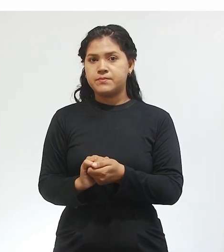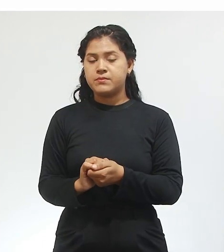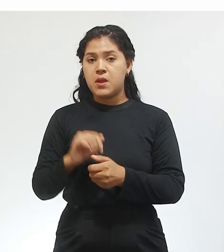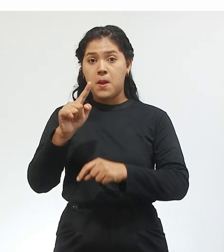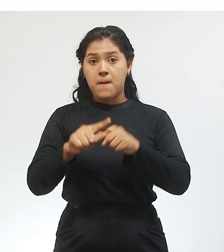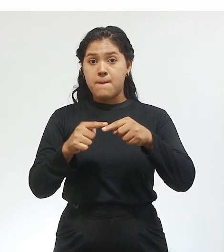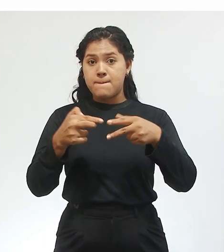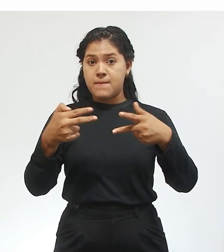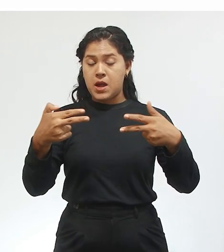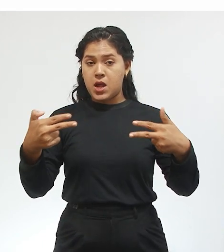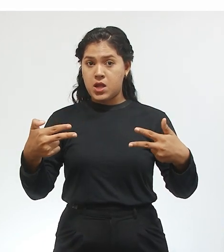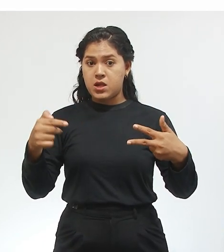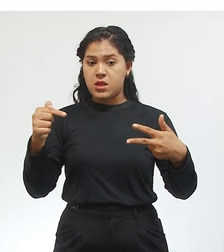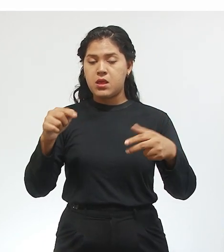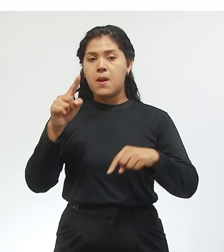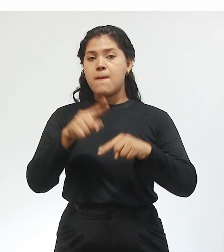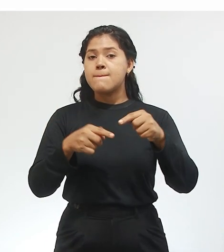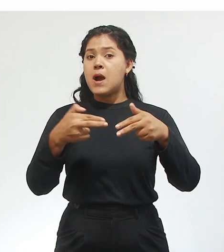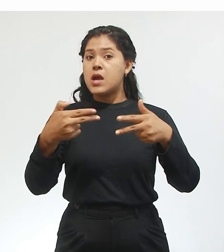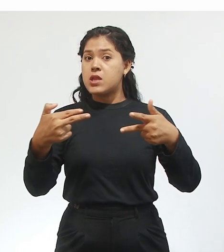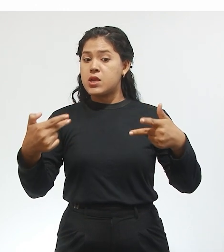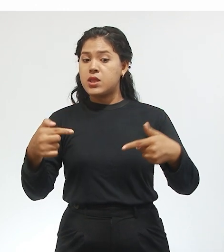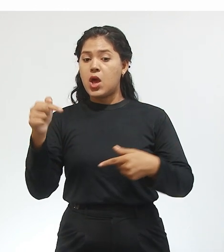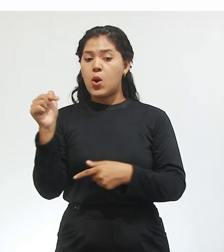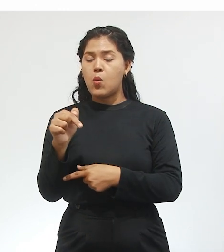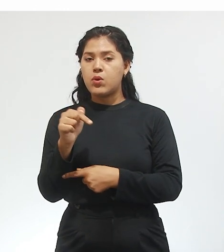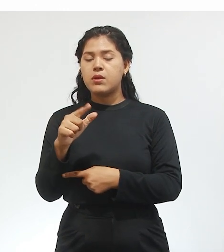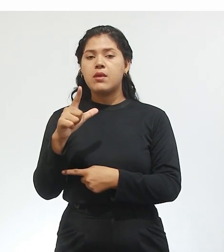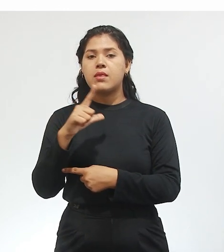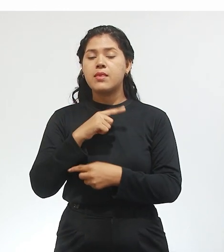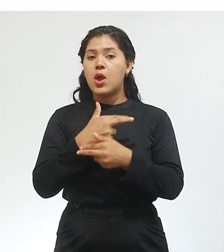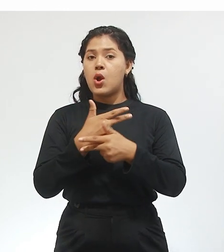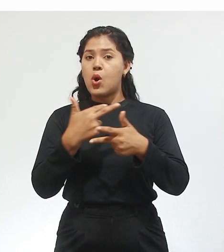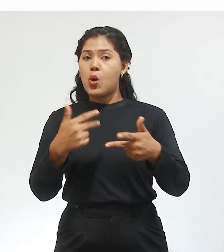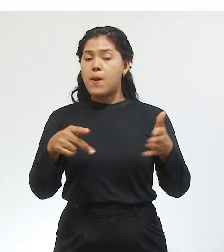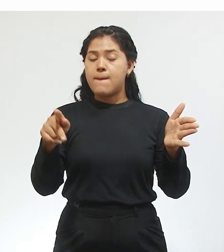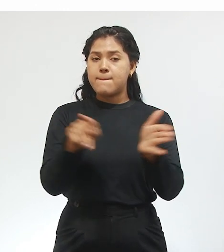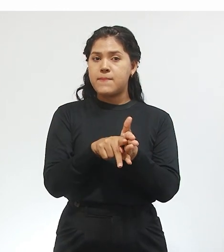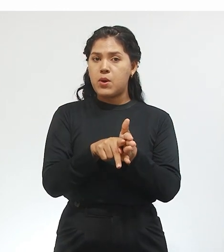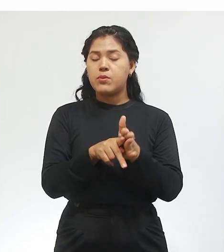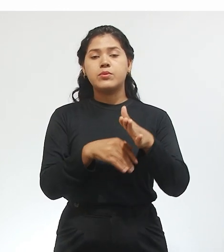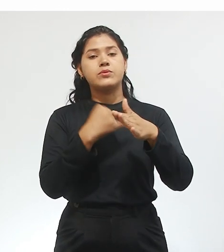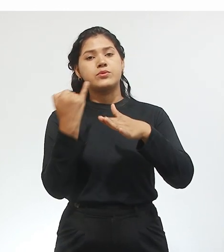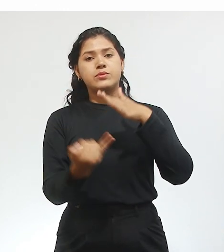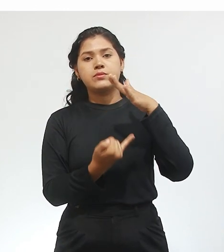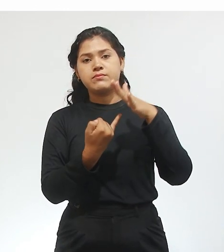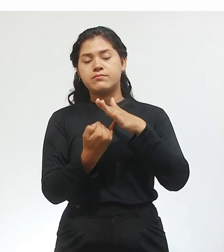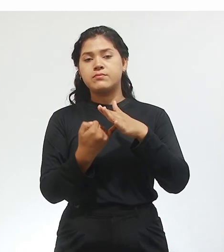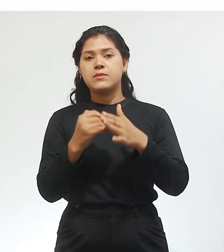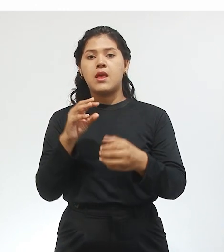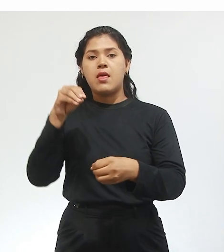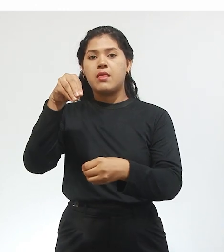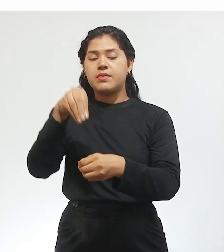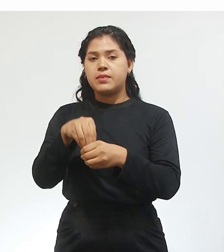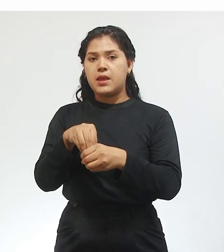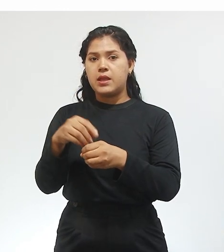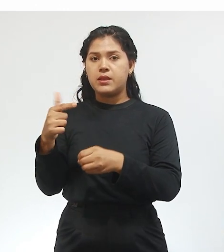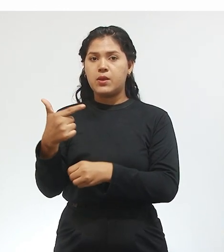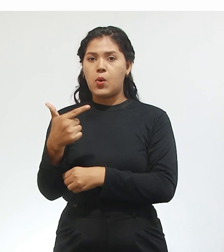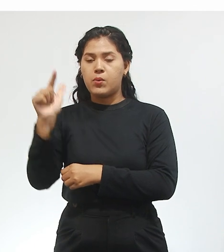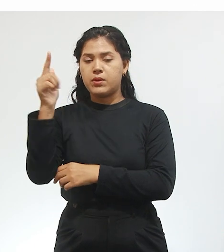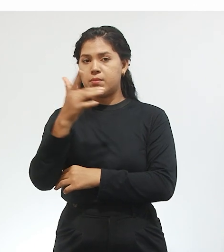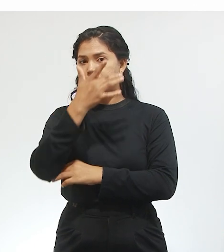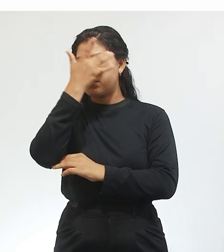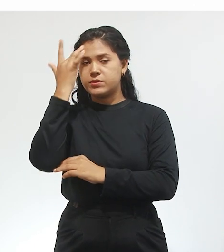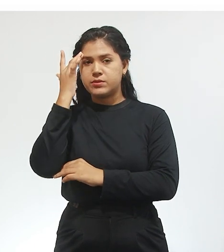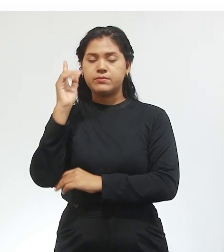Os bens constituem-se em coisas da propriedade da entidade que estão em poder de terceiro? Não, os bens estão em